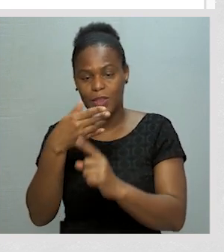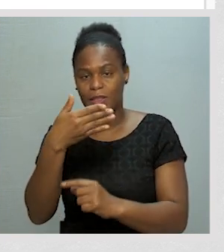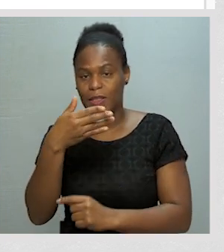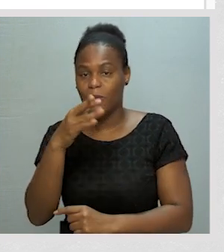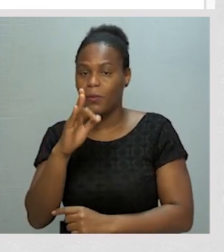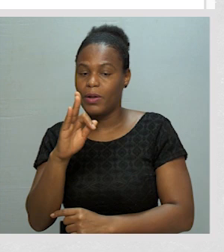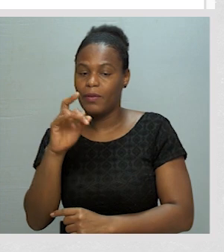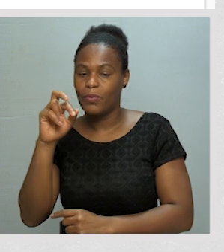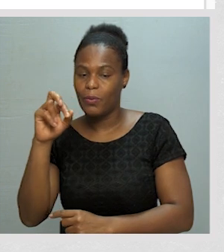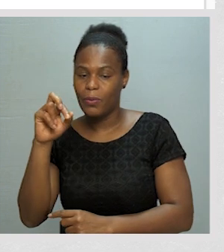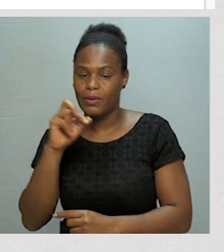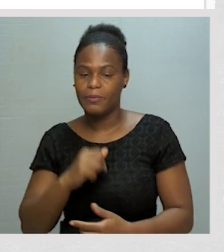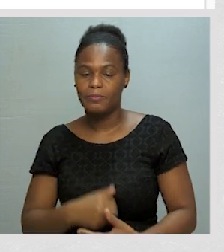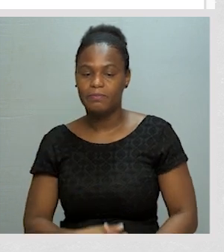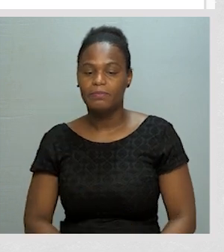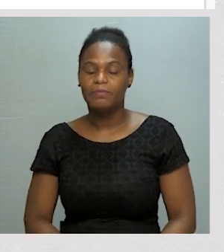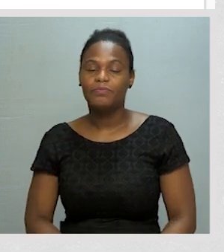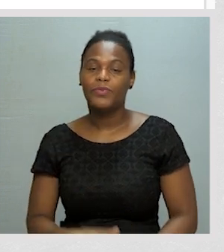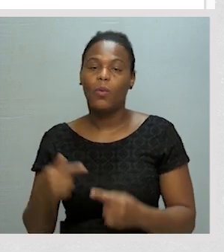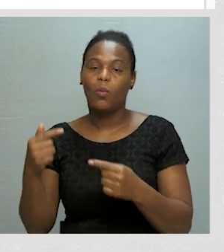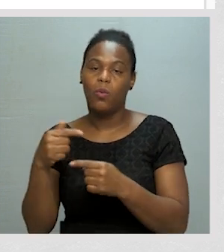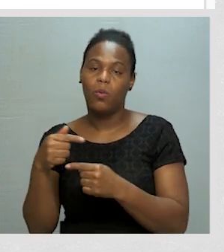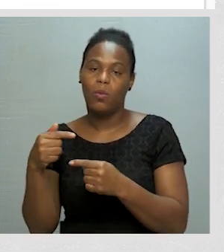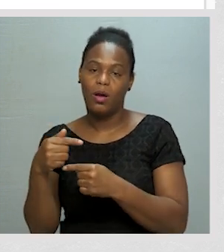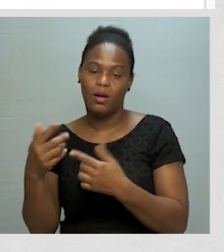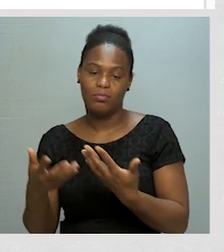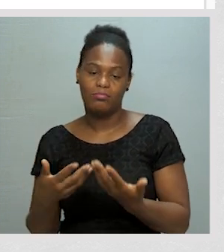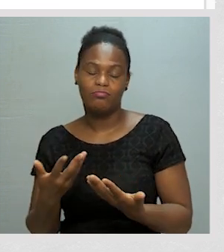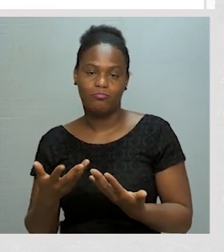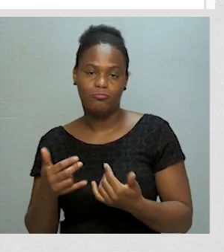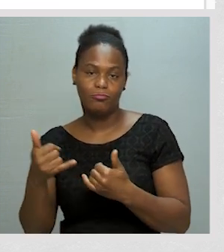234 é o primeiro dado e o segundo dado,